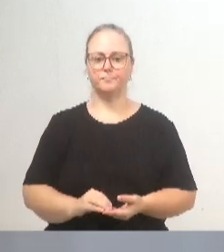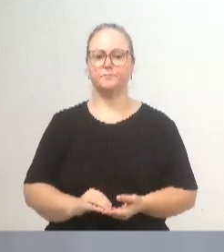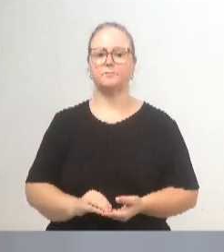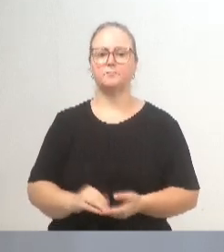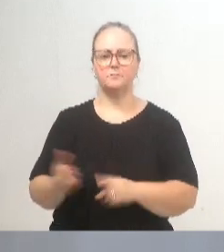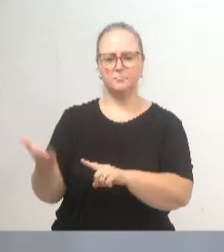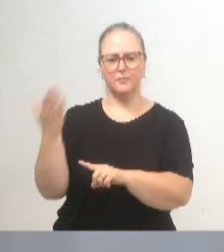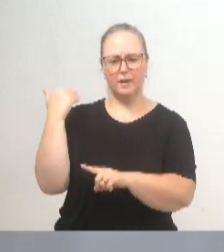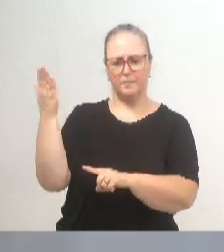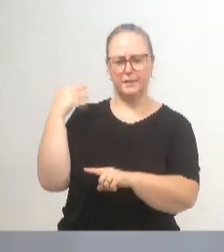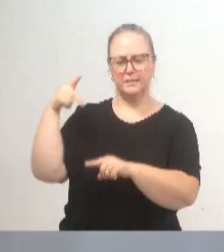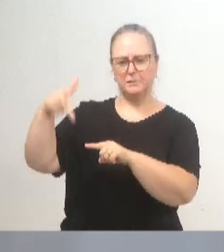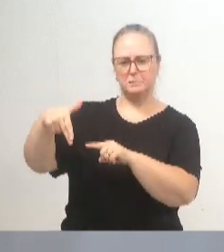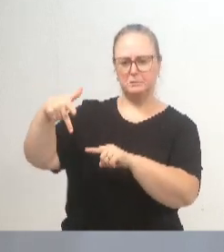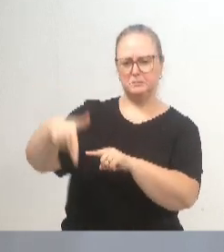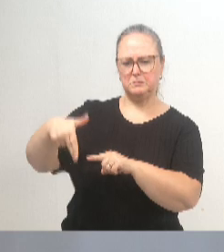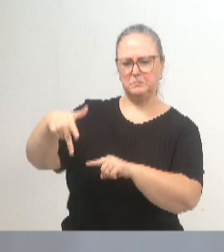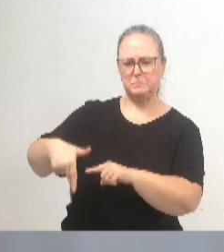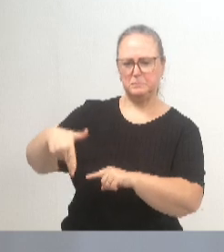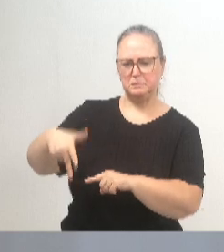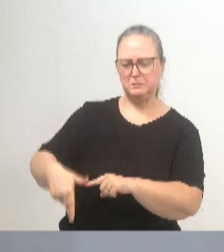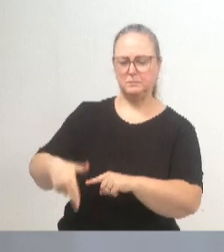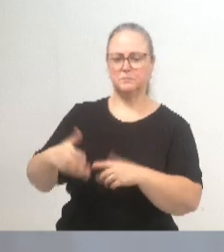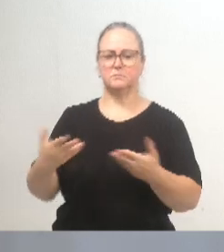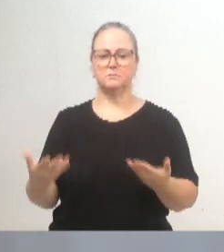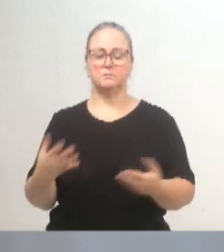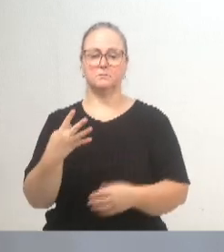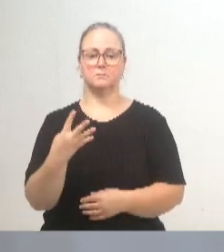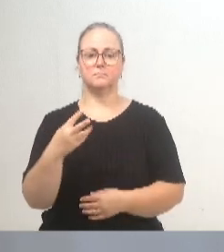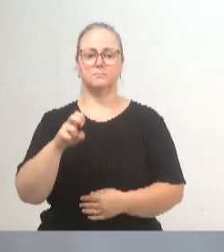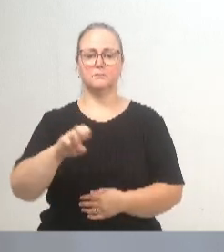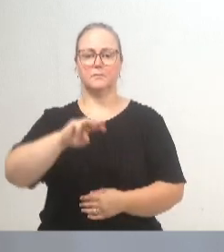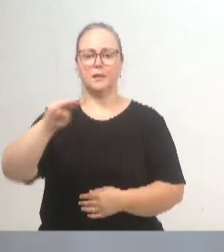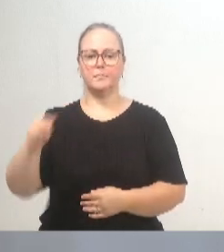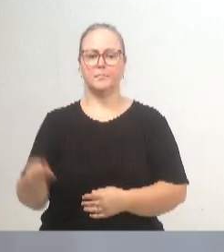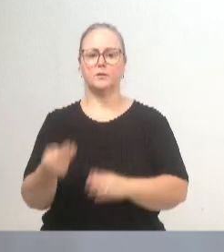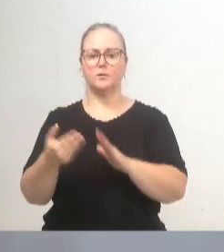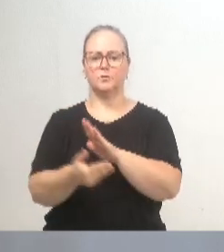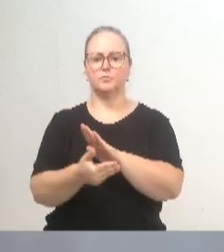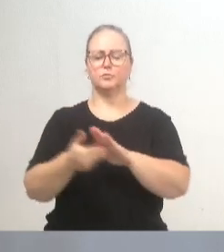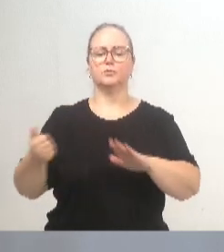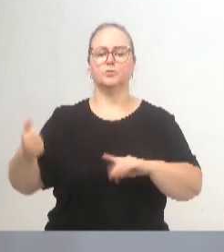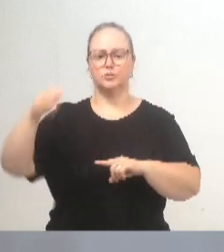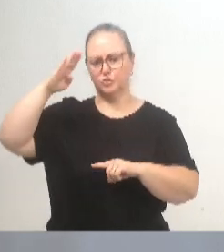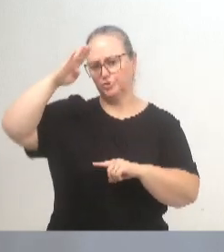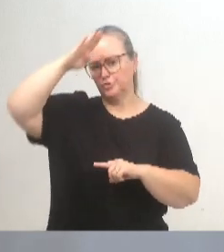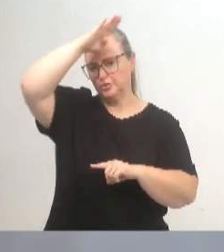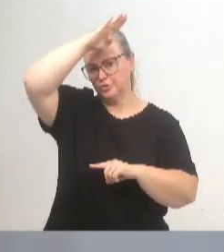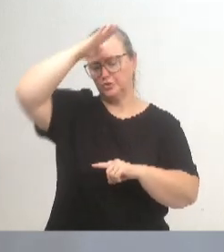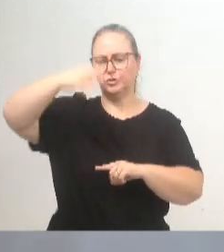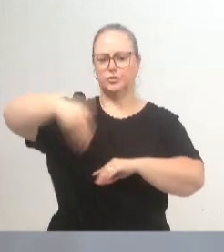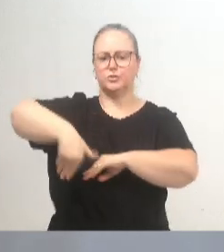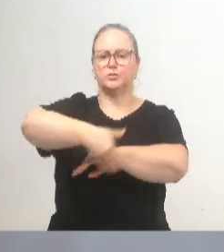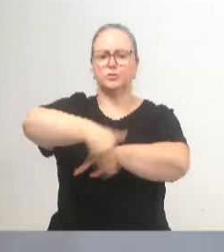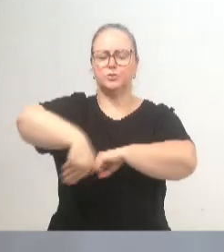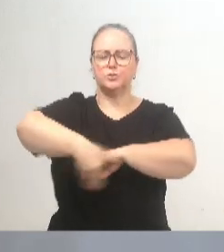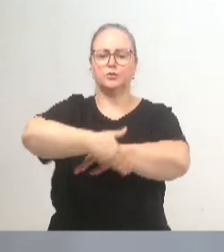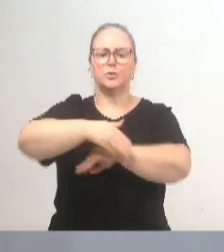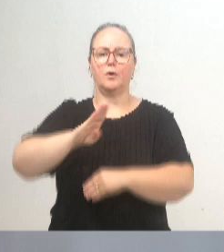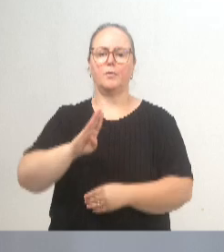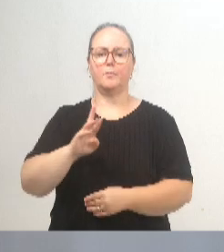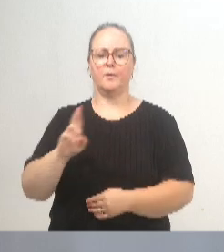tiravam recurso das rodovias do nosso estado. Foram 45 milhões retirados pelo governo Bolsonaro das rodovias em 2022.